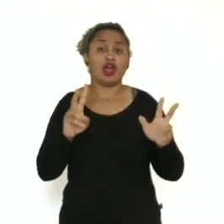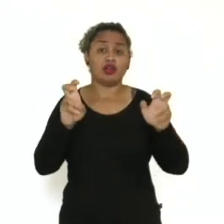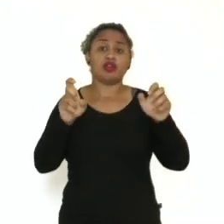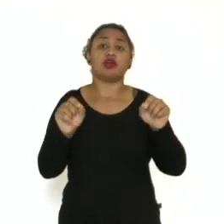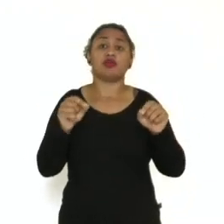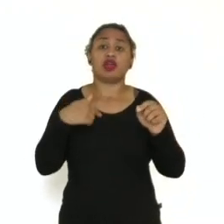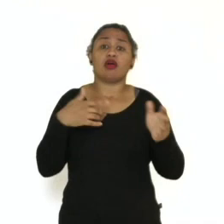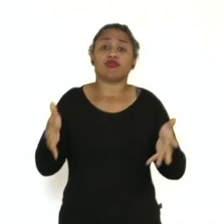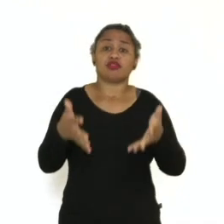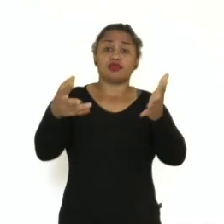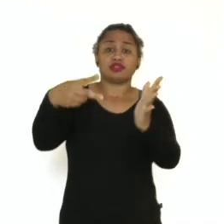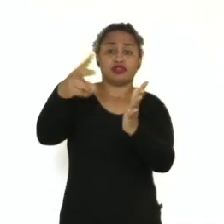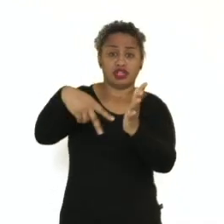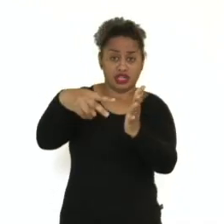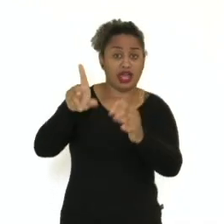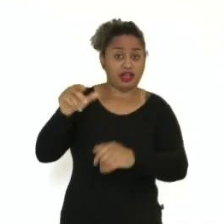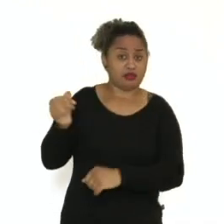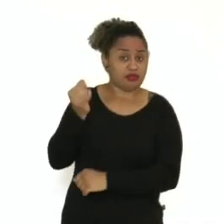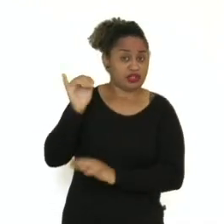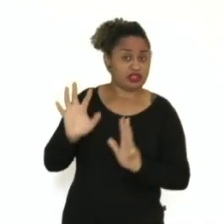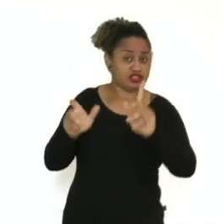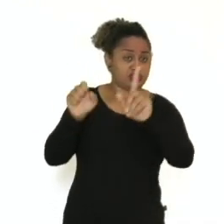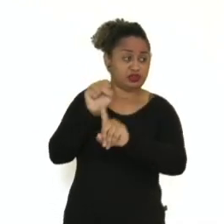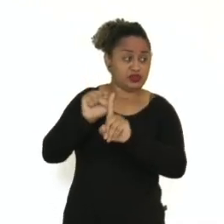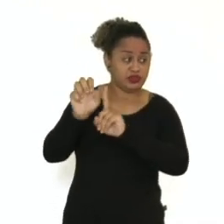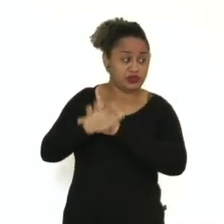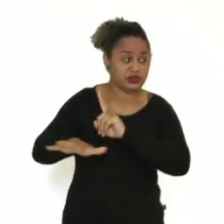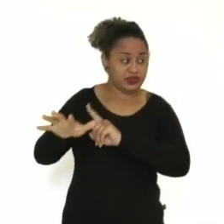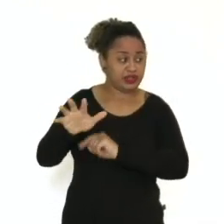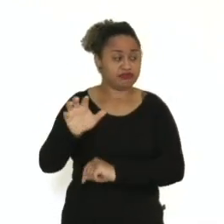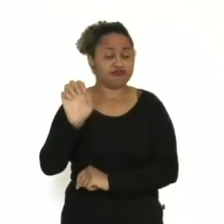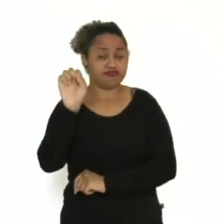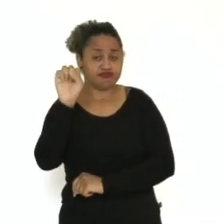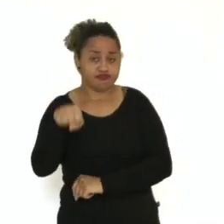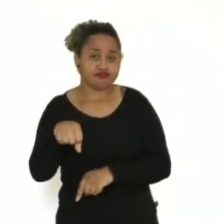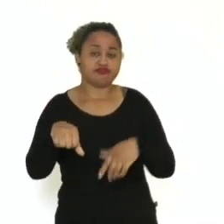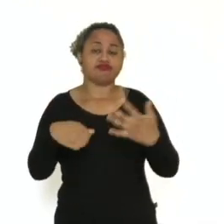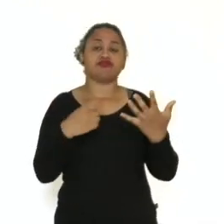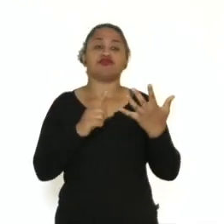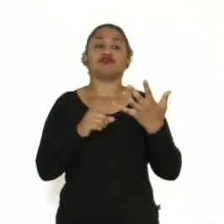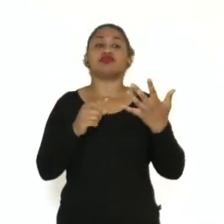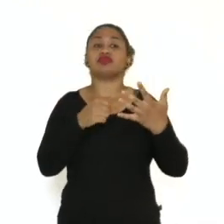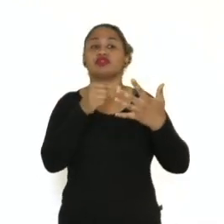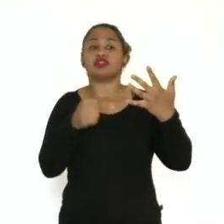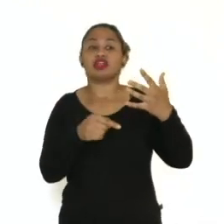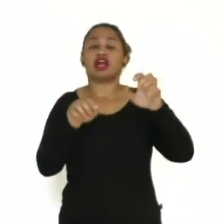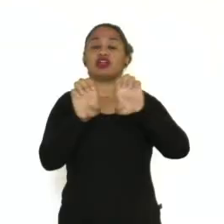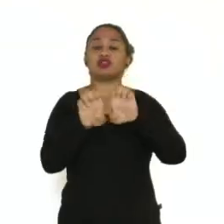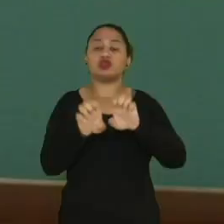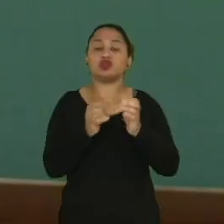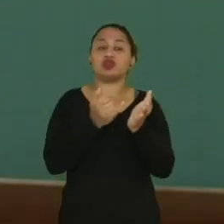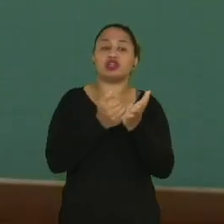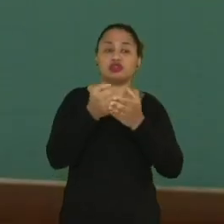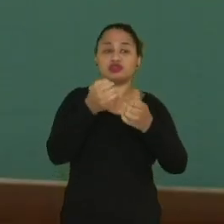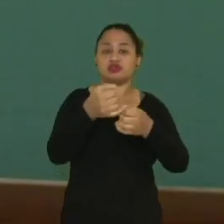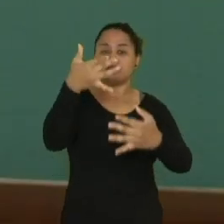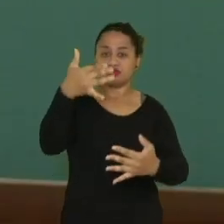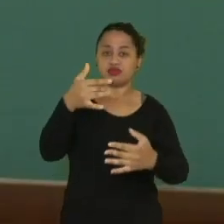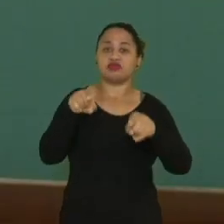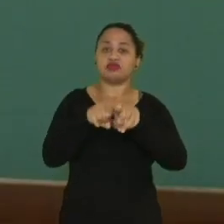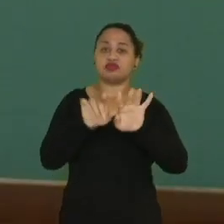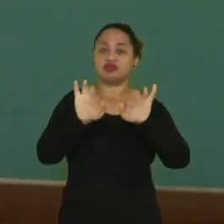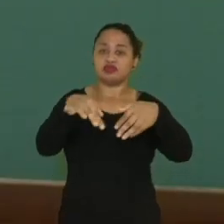É de relevância social? Sim. A estrutura, então, do editorial. Introdução, desenvolvimento e